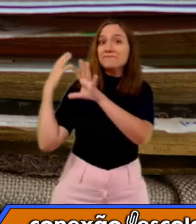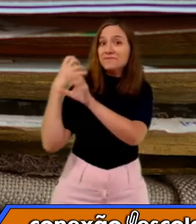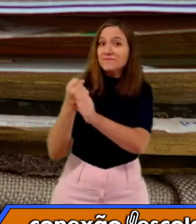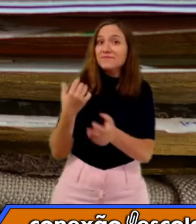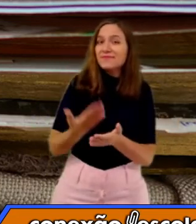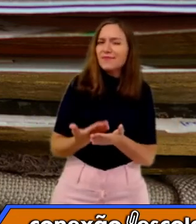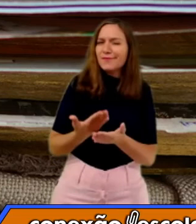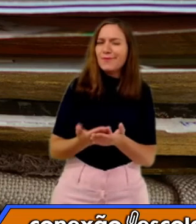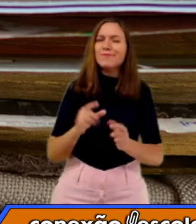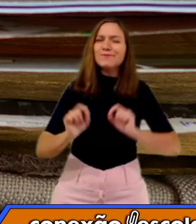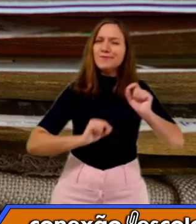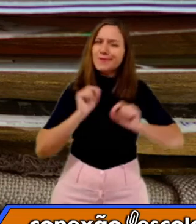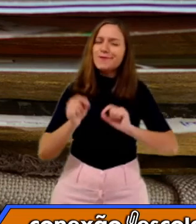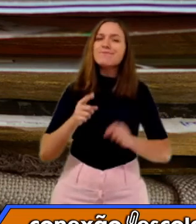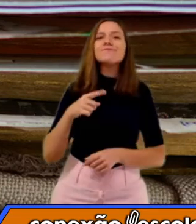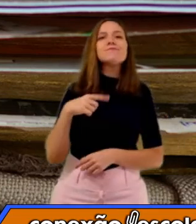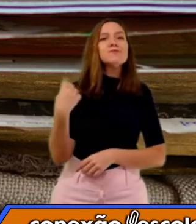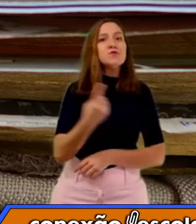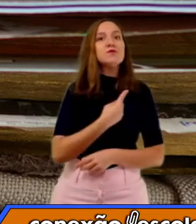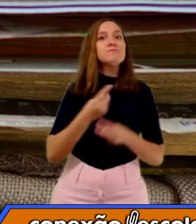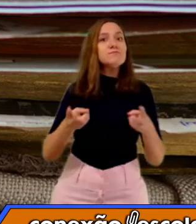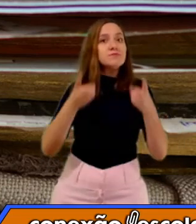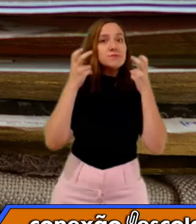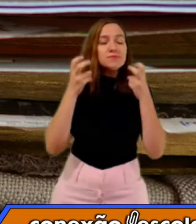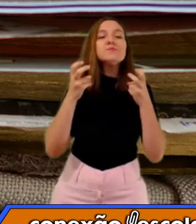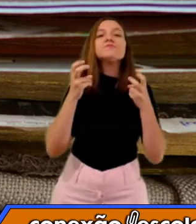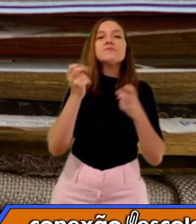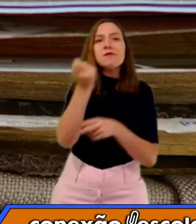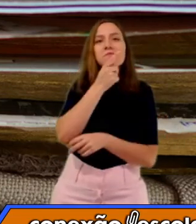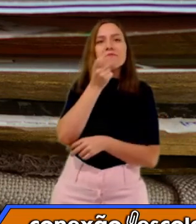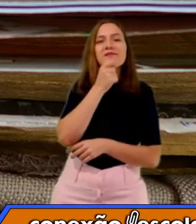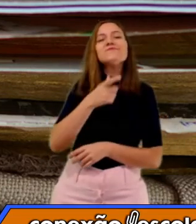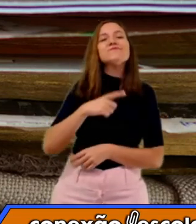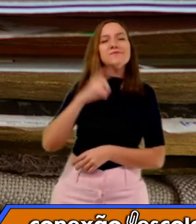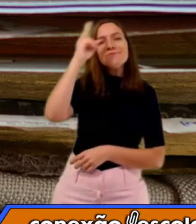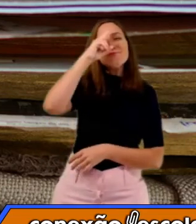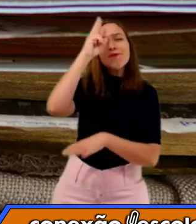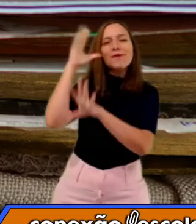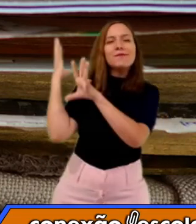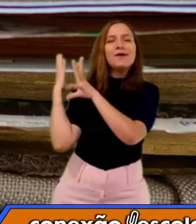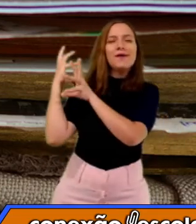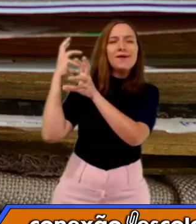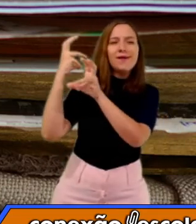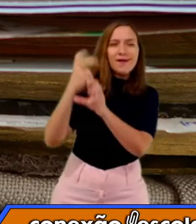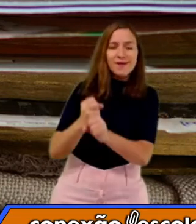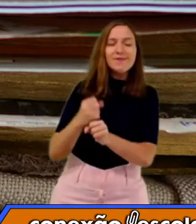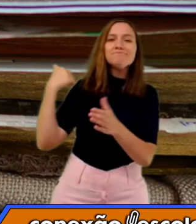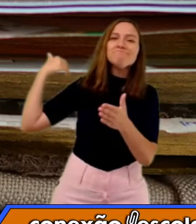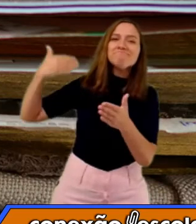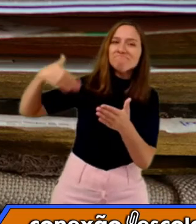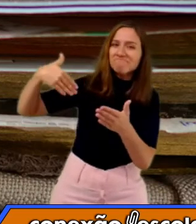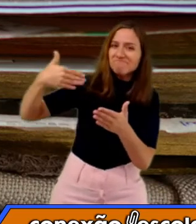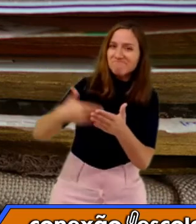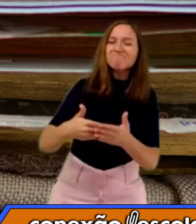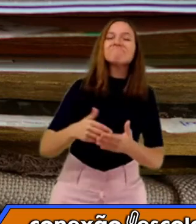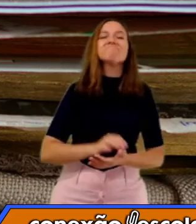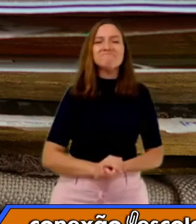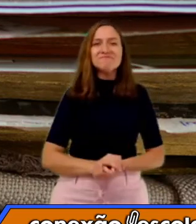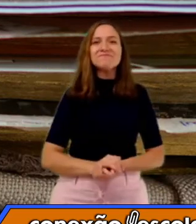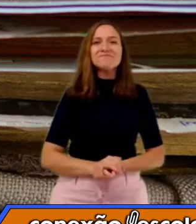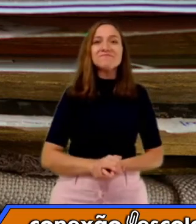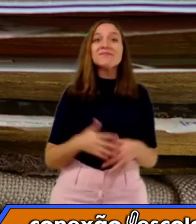essa medicação ela tem uma história. E é a história dos medicamentos é que nos conta um pouco sobre essa história. Nessa